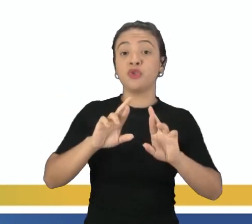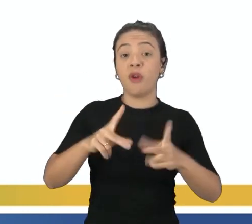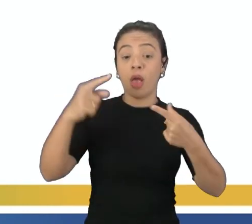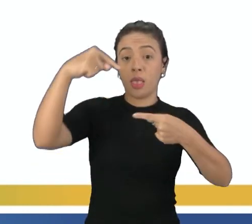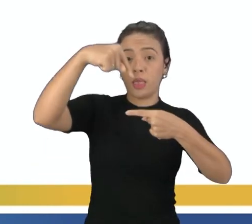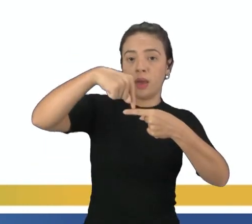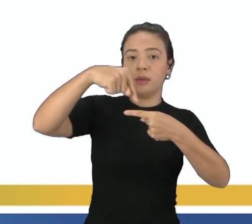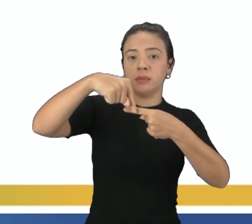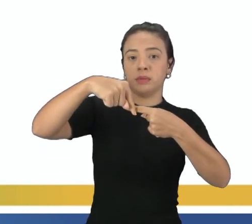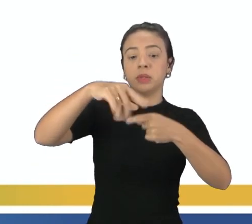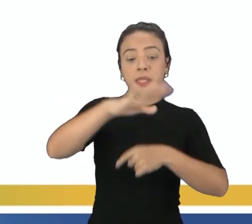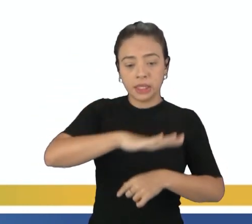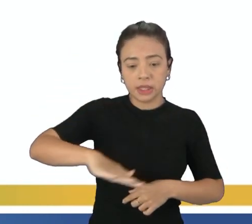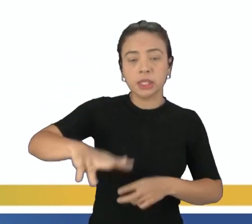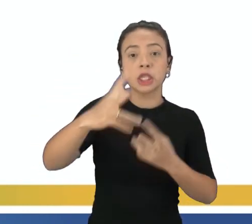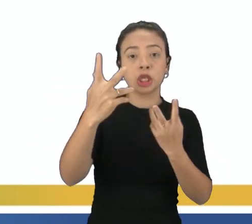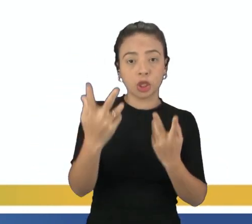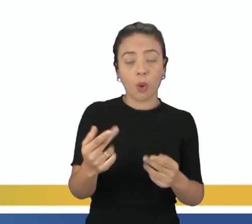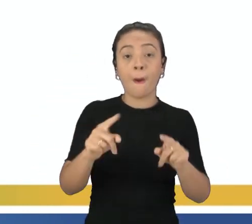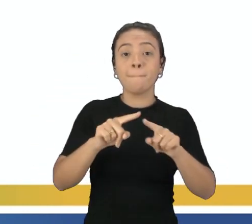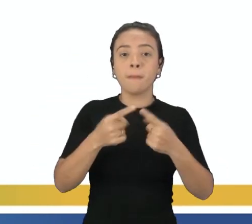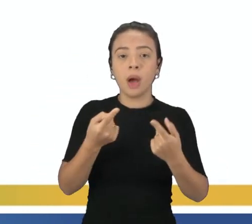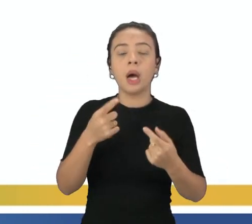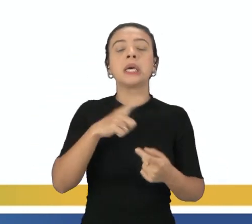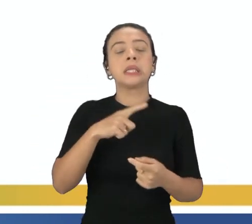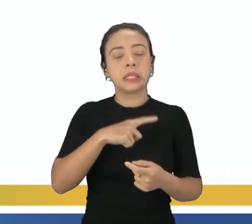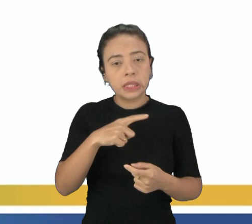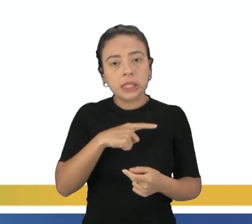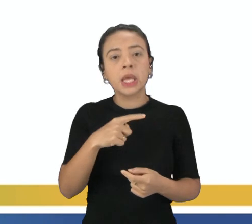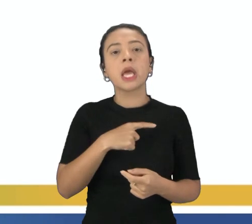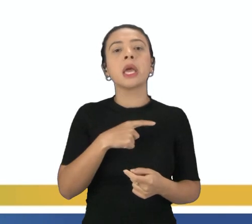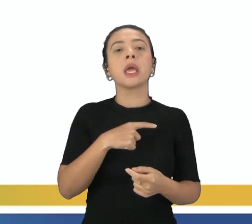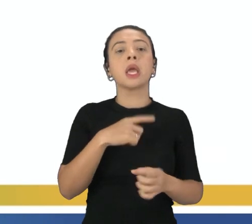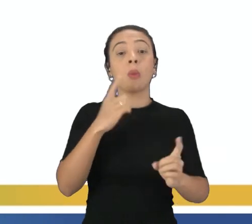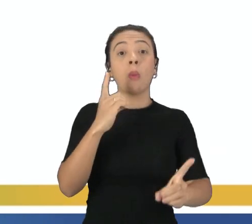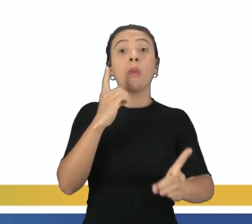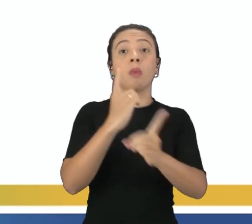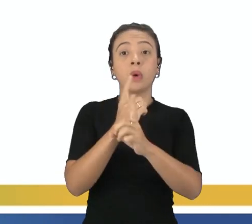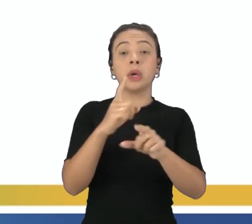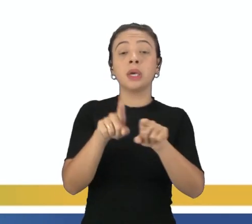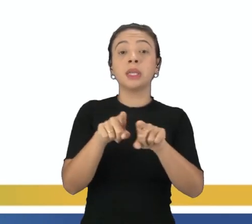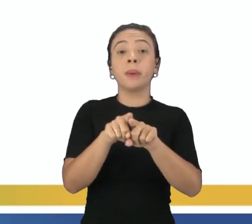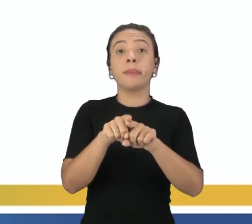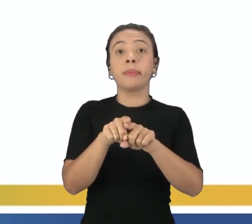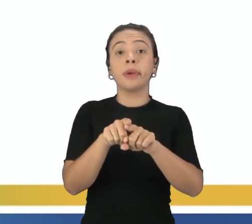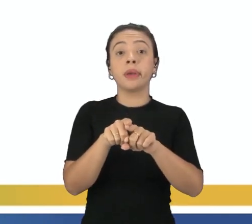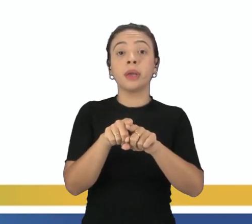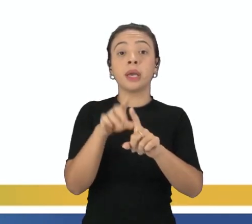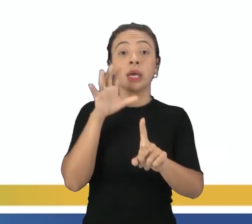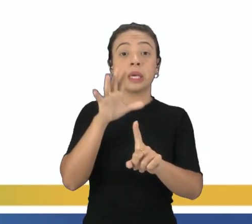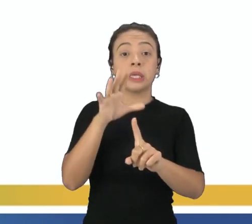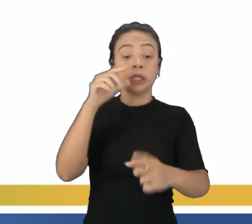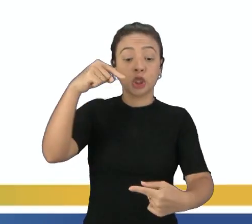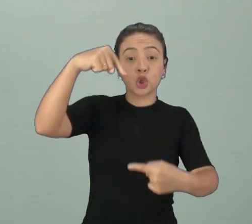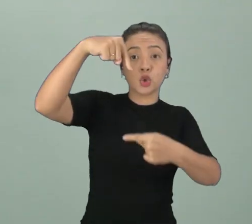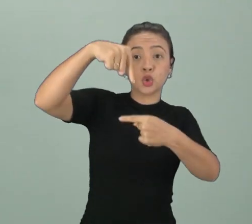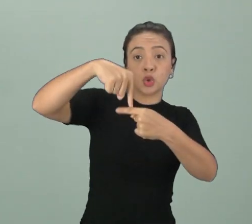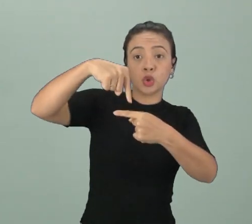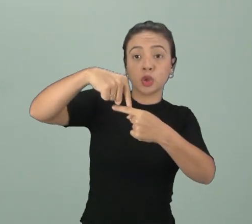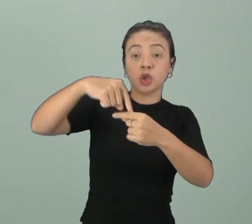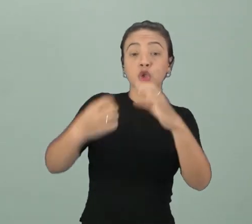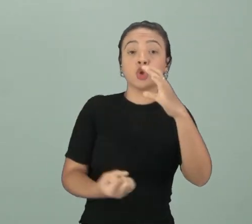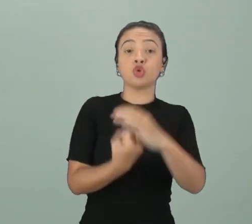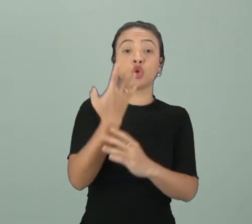retas perpendiculares, também de um mesmo plano, possuem um ponto em comum e determinam, ao se cruzarem,